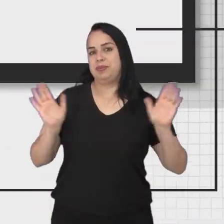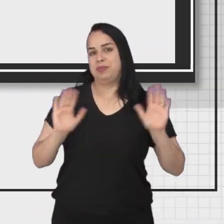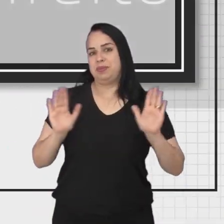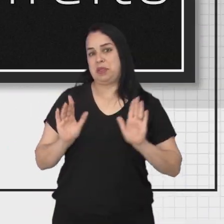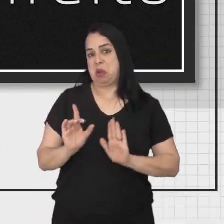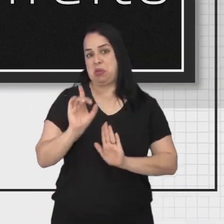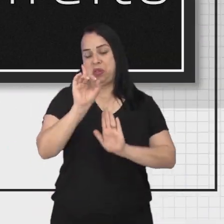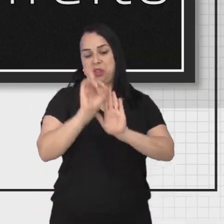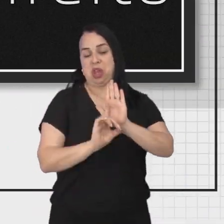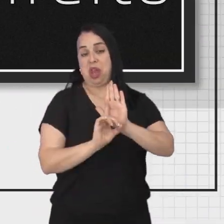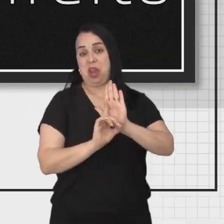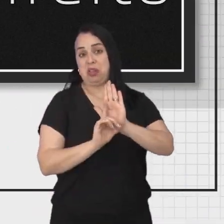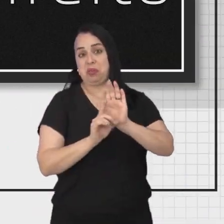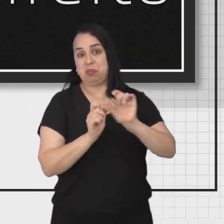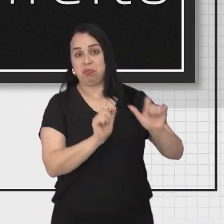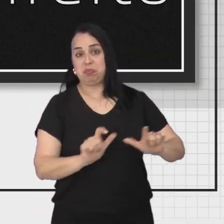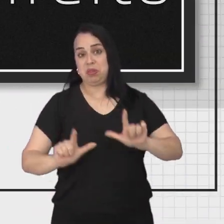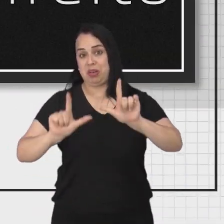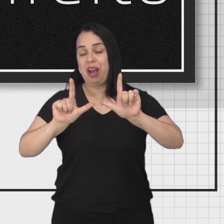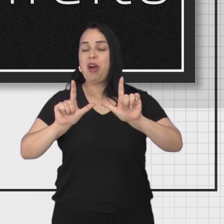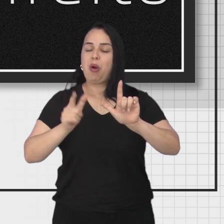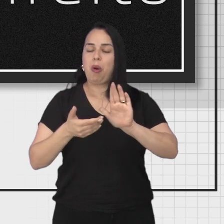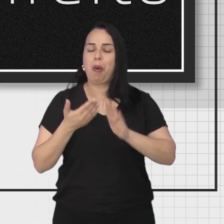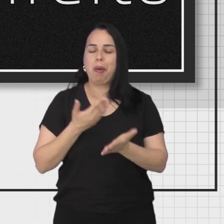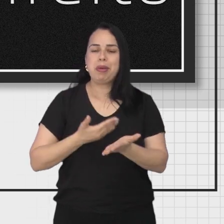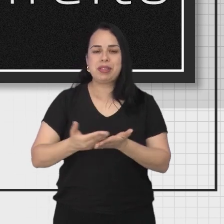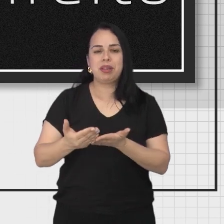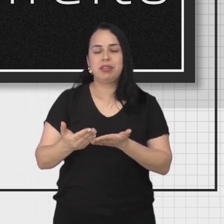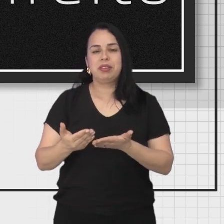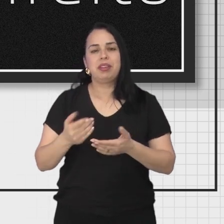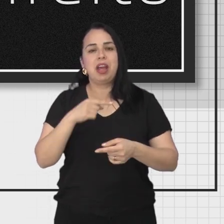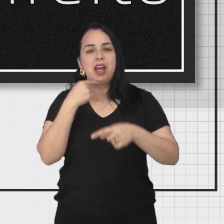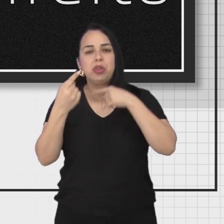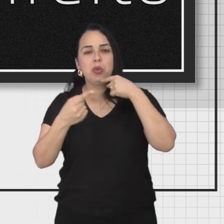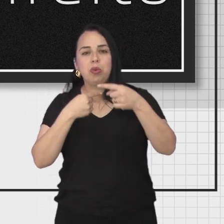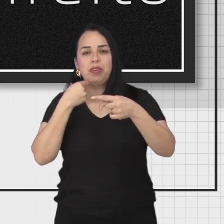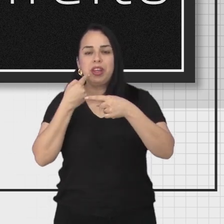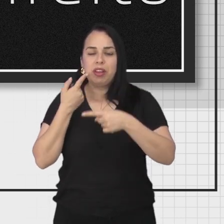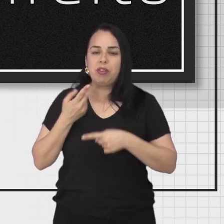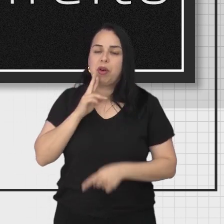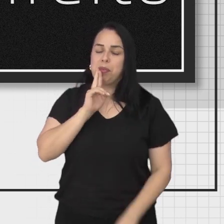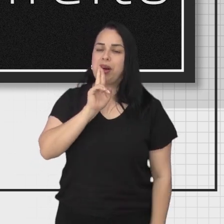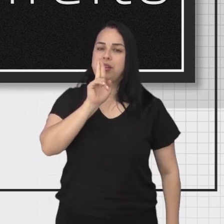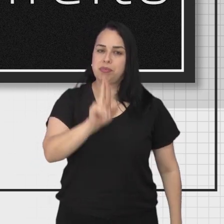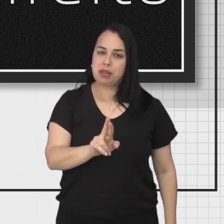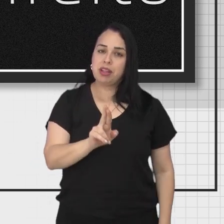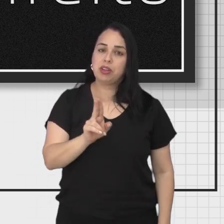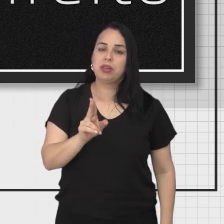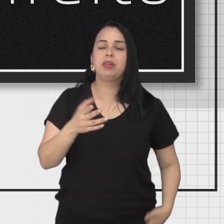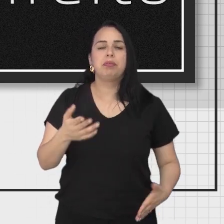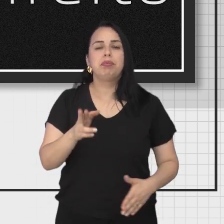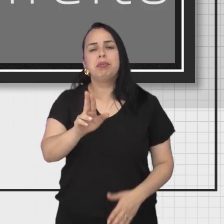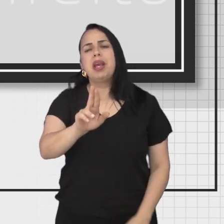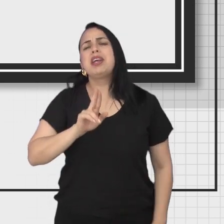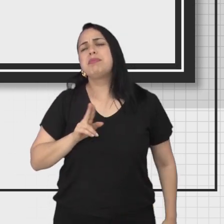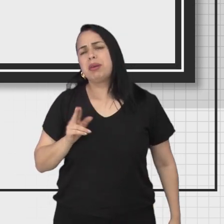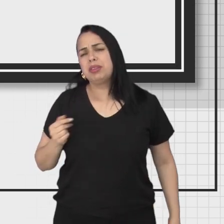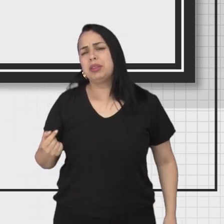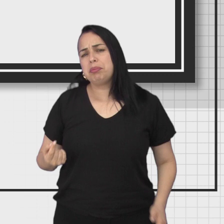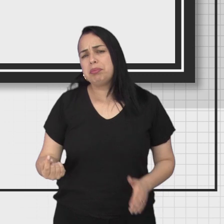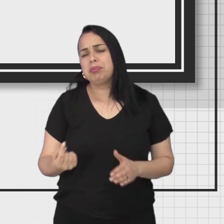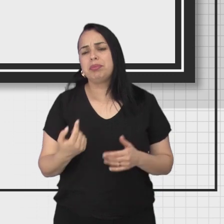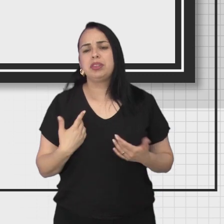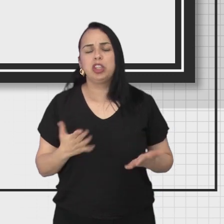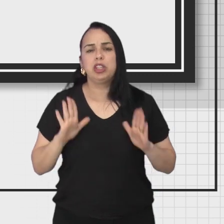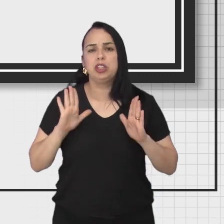Oi, o Seu Direito está no ar. Aqui a gente te ajuda a esclarecer algumas dúvidas jurídicas do nosso dia a dia. Me conta uma coisa, você